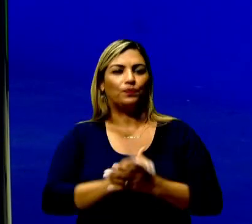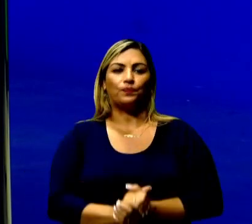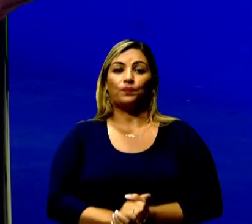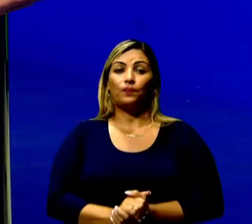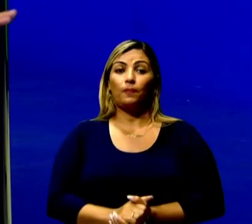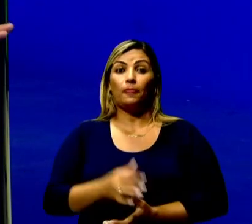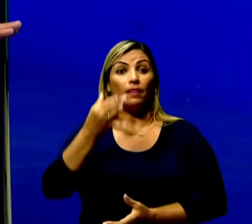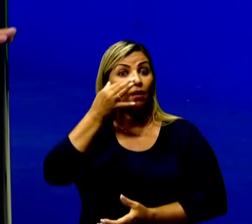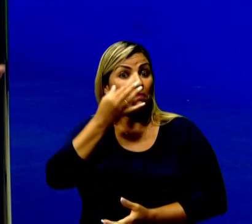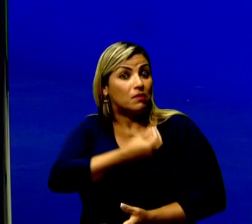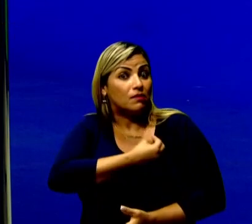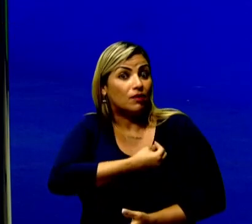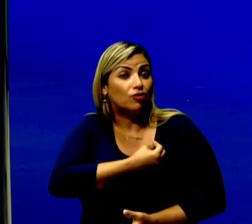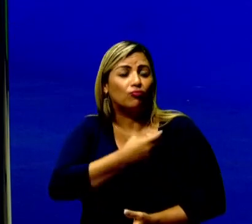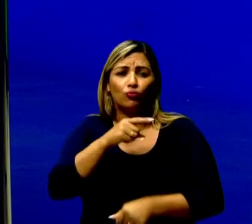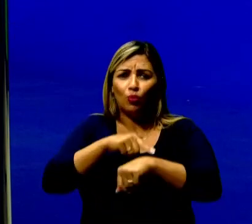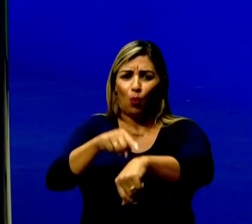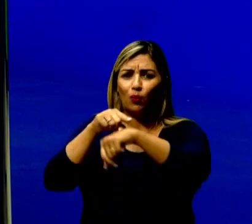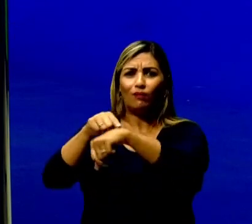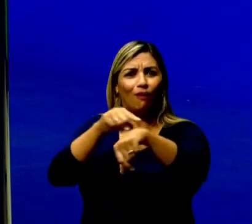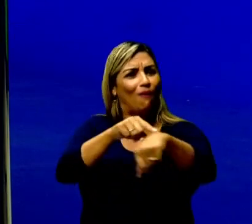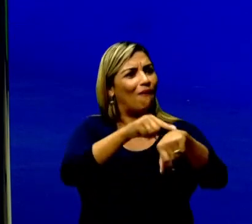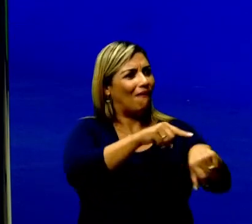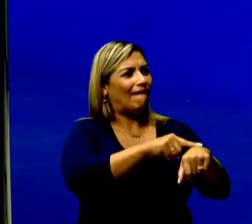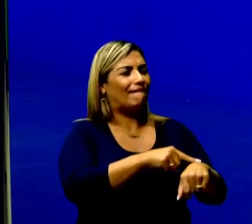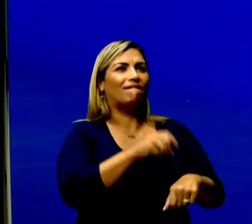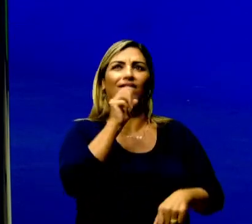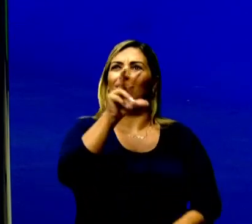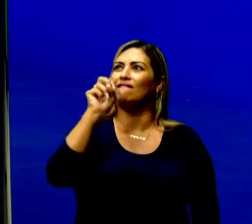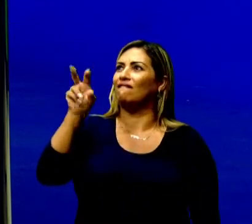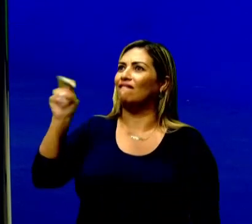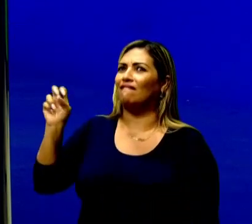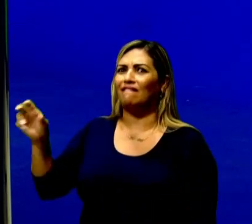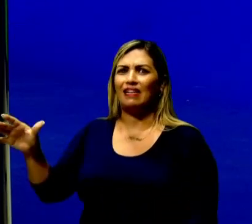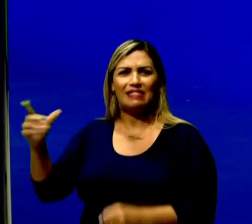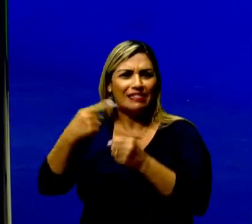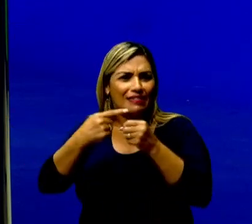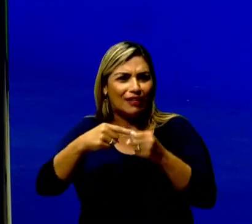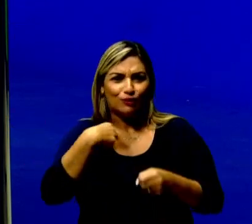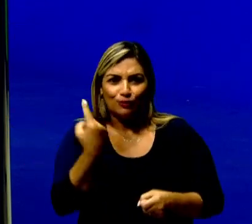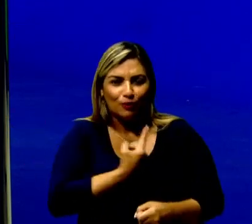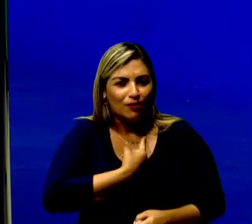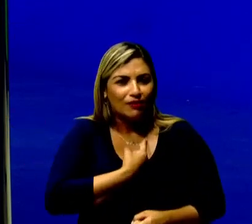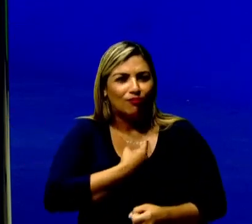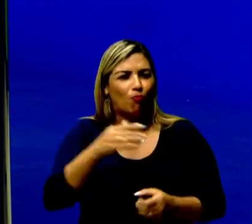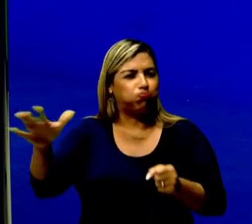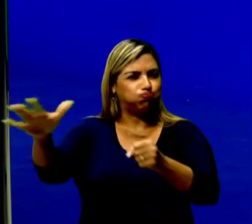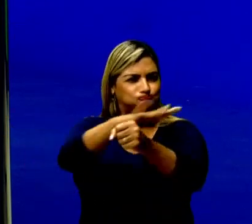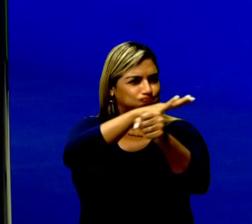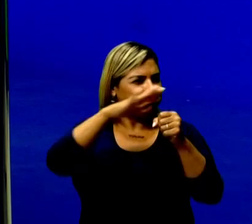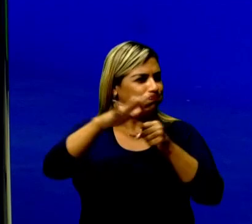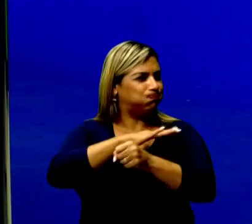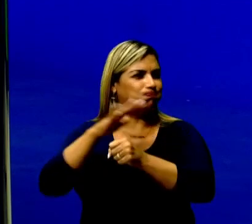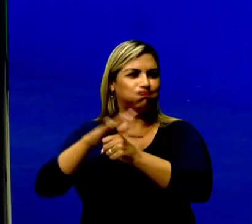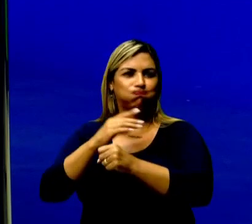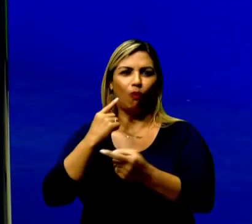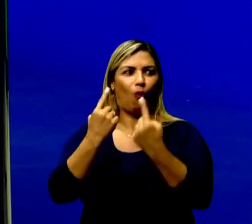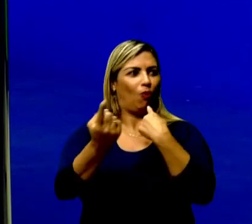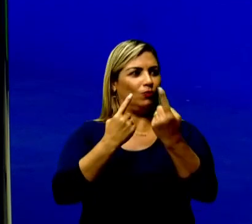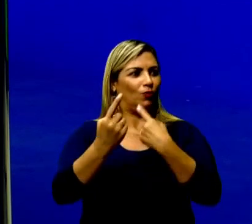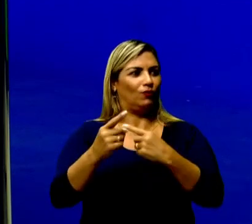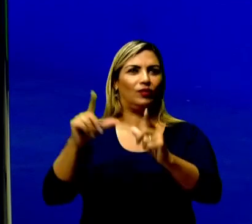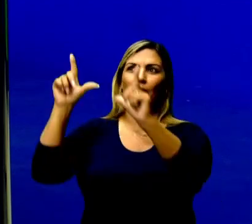presente em todos os momentos na nossa cidade está permeado a gente pega uma via uma